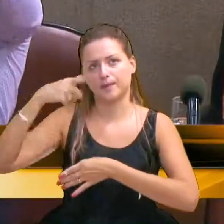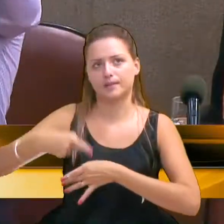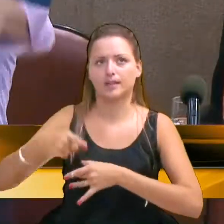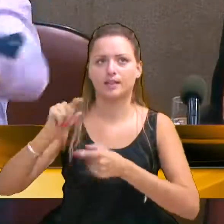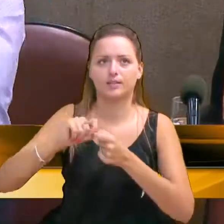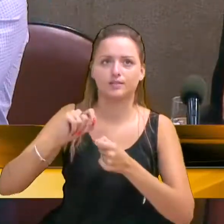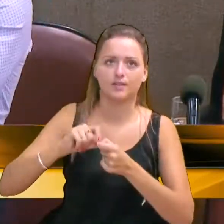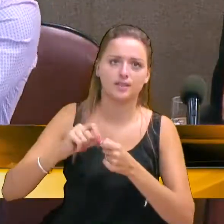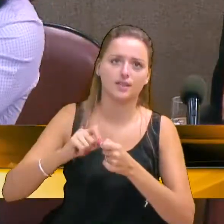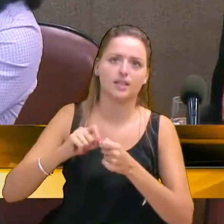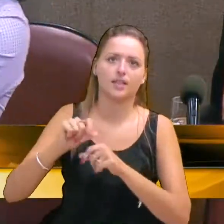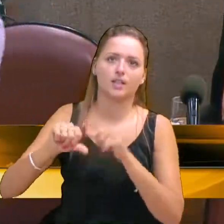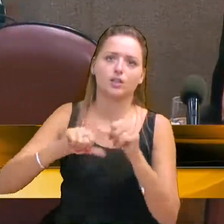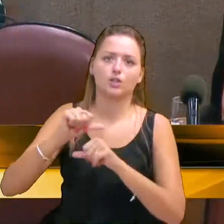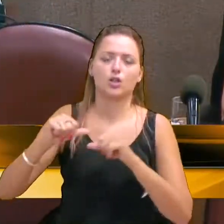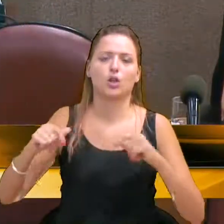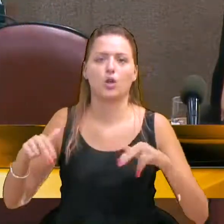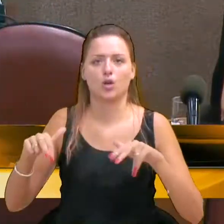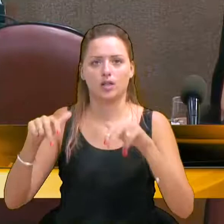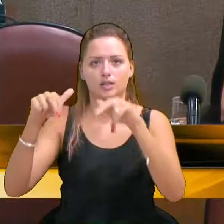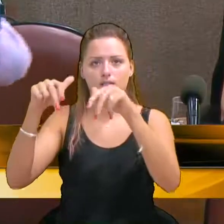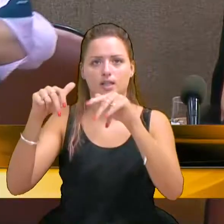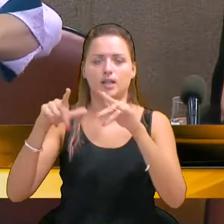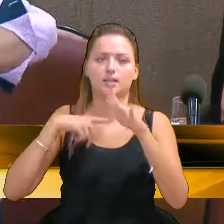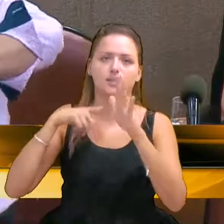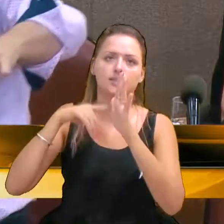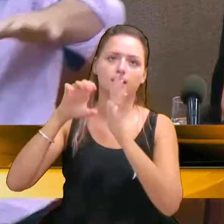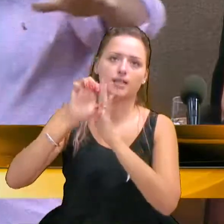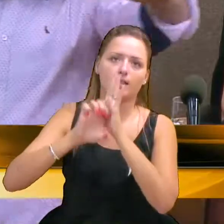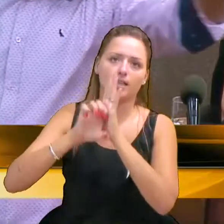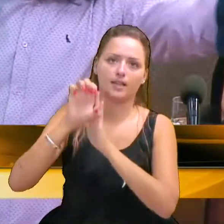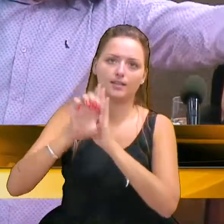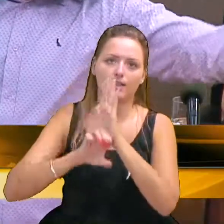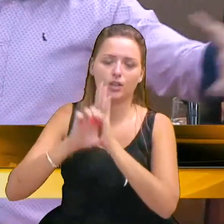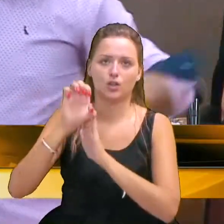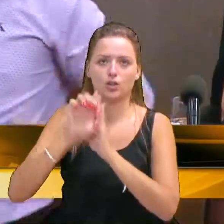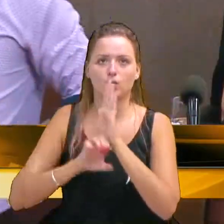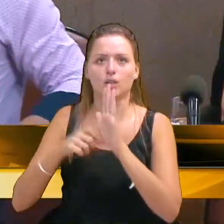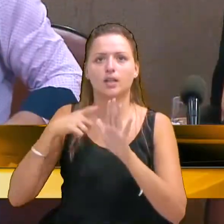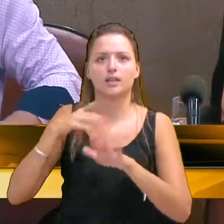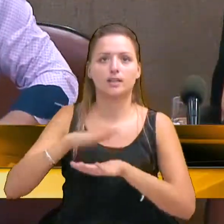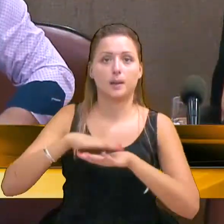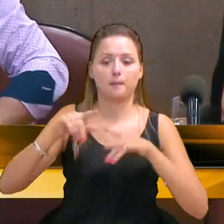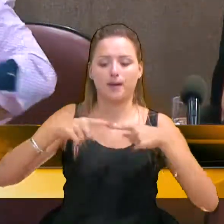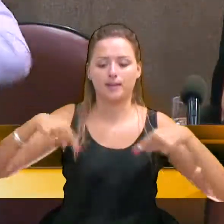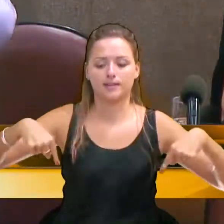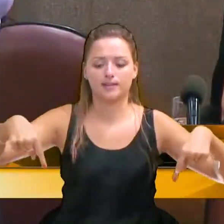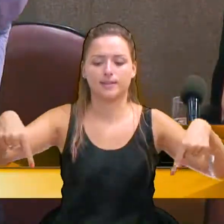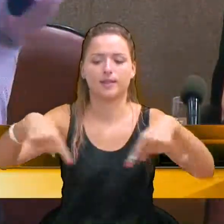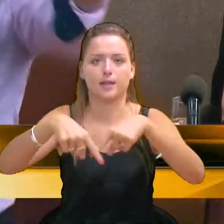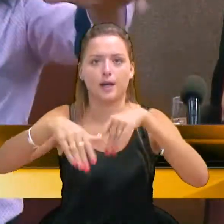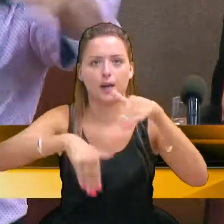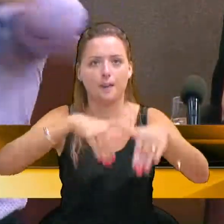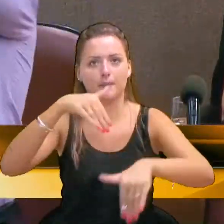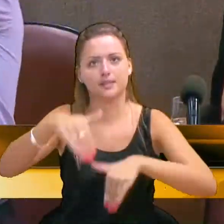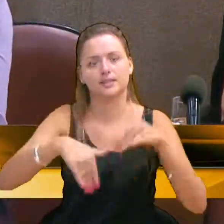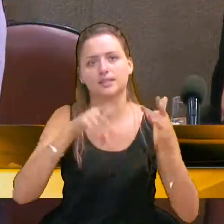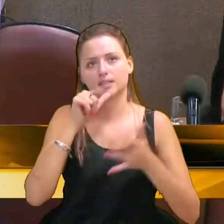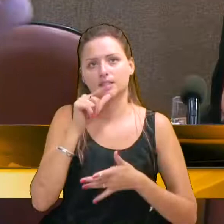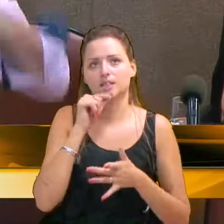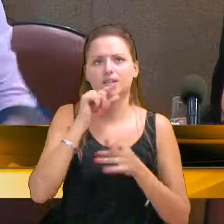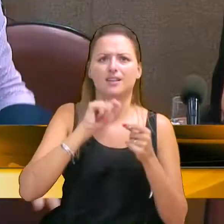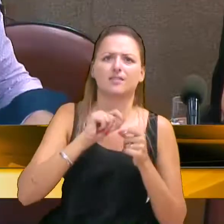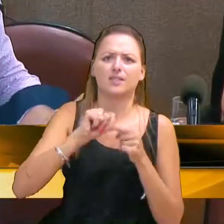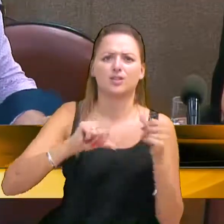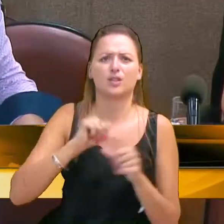desmancha aqui essa escada, coloca aqui um elevador, né? Aumenta aqui mais essa piscina aqui, né? Tira essa sauna aqui, faz